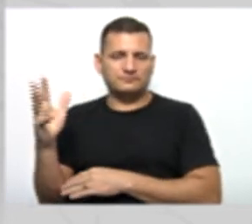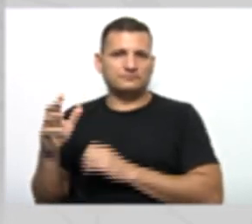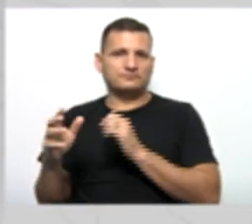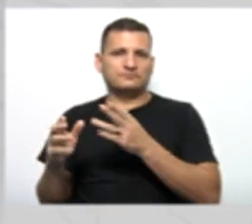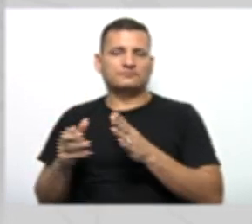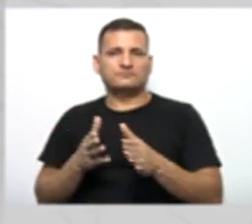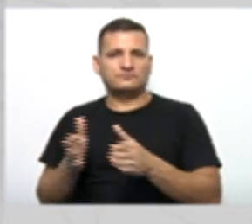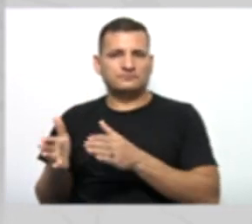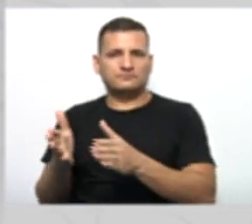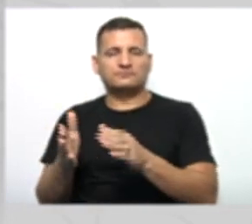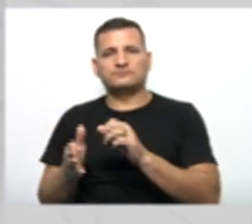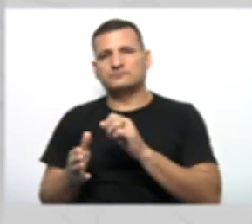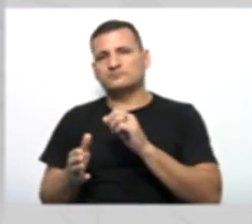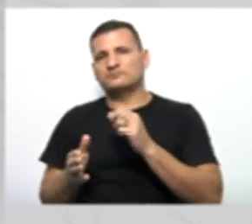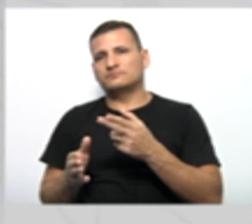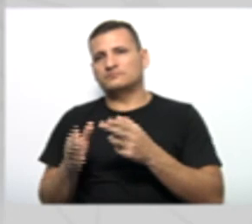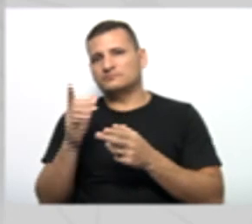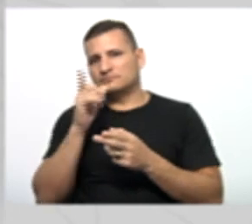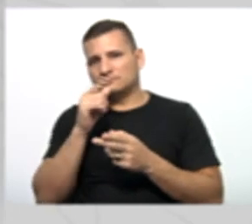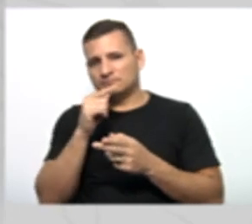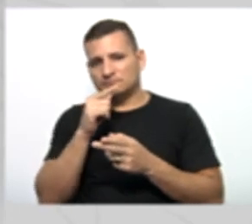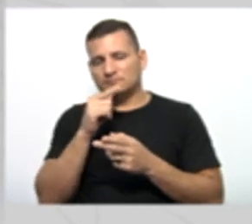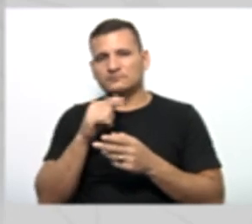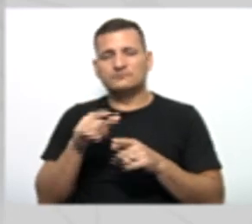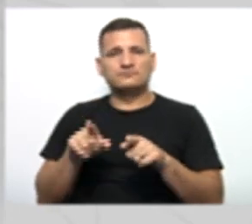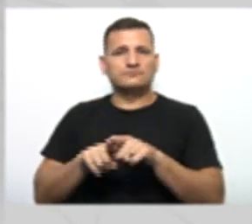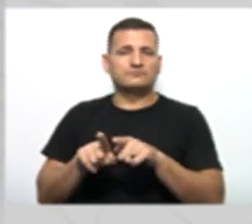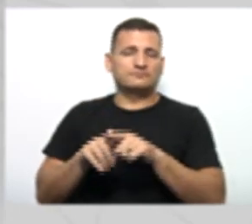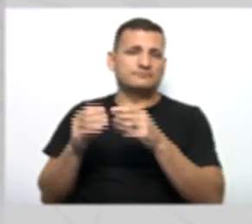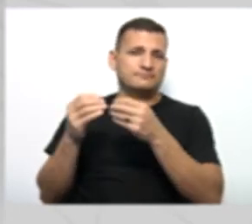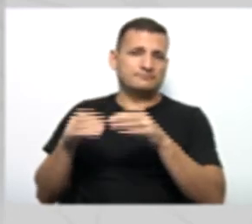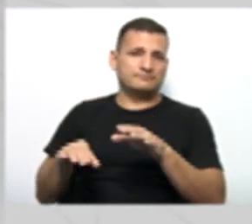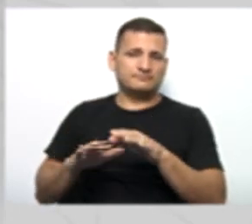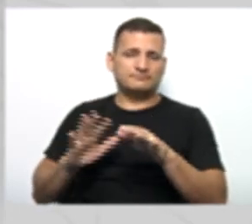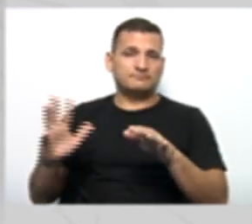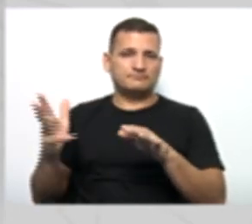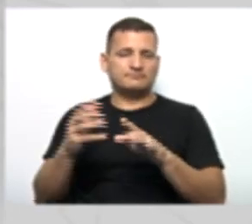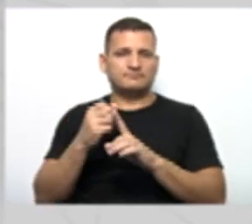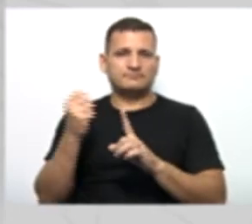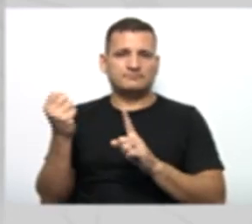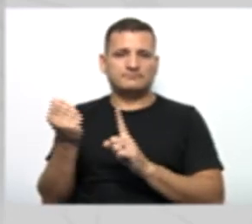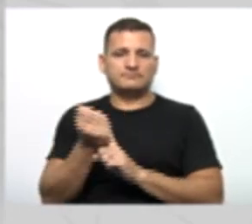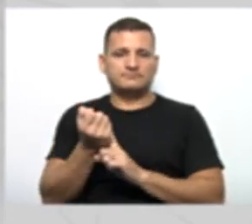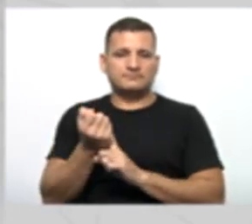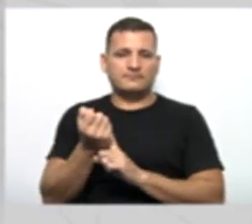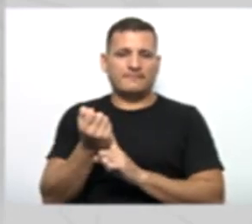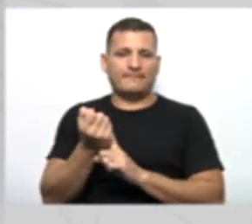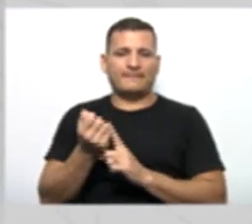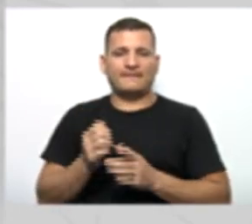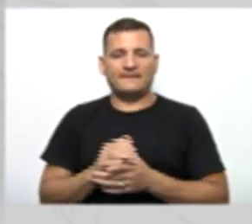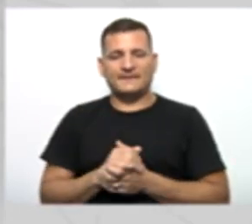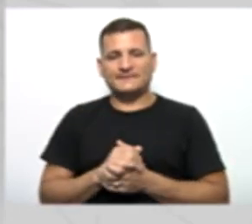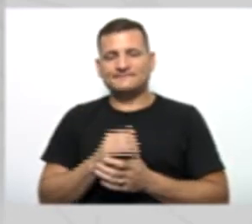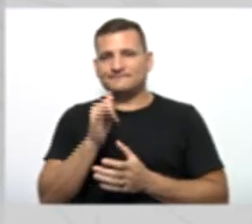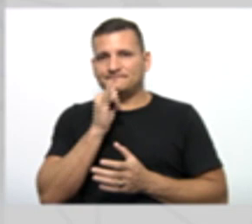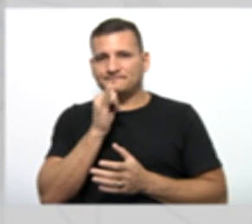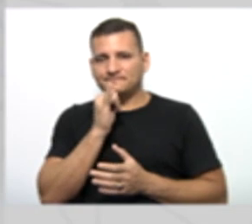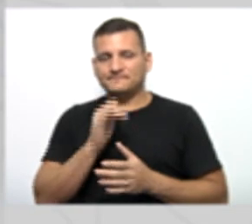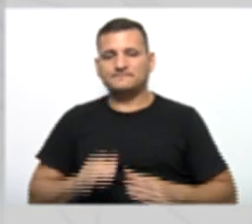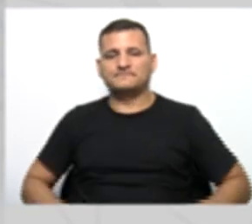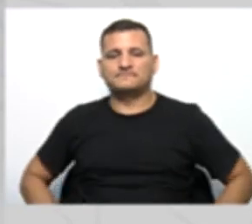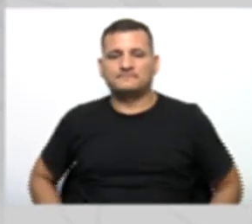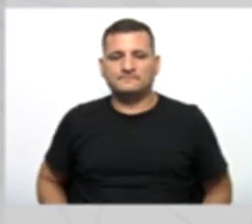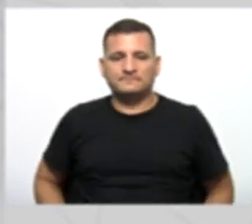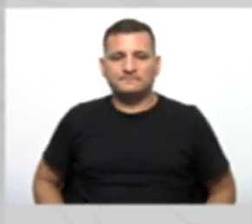sobre o rio, ou sobre as águas. São também impactos sobre toda a sociedade. Por exemplo, quando